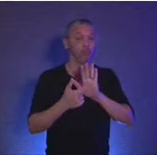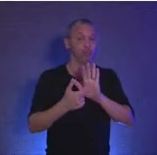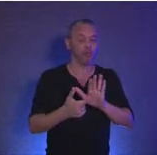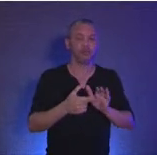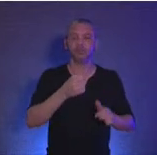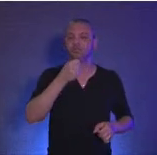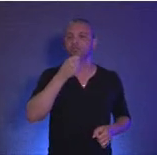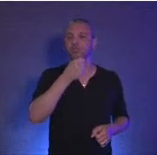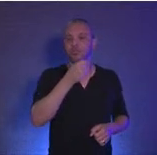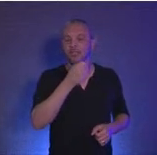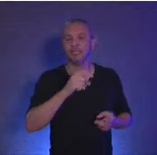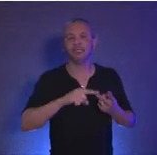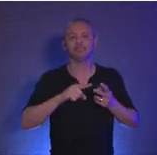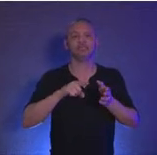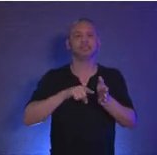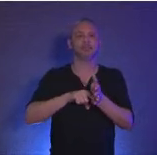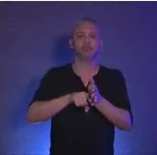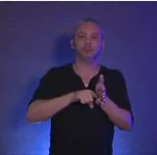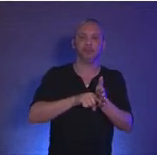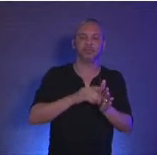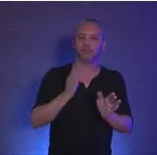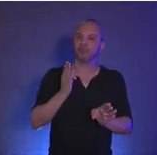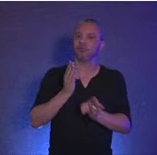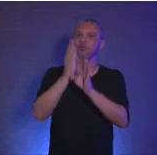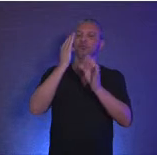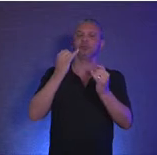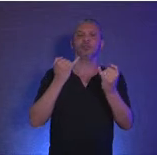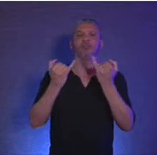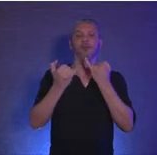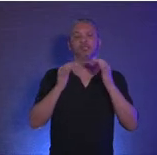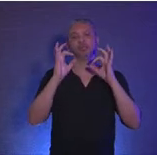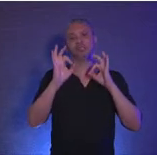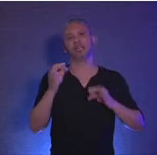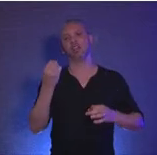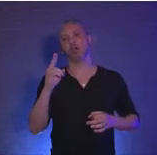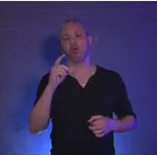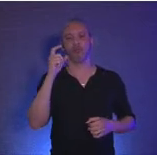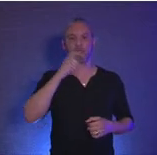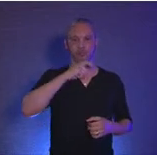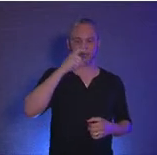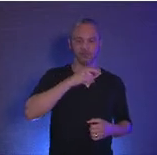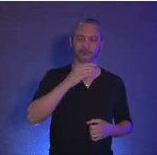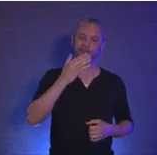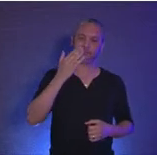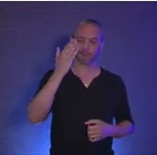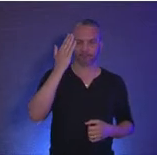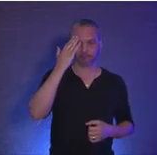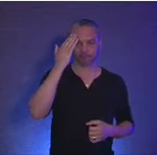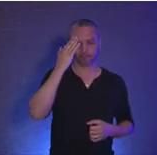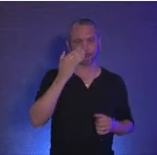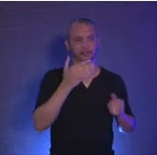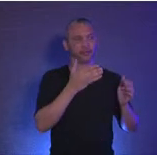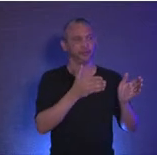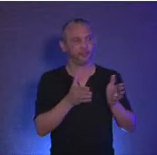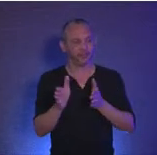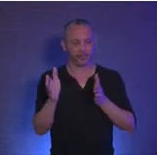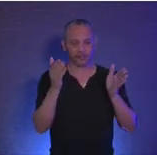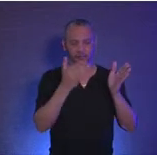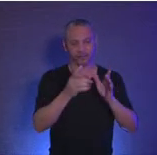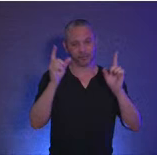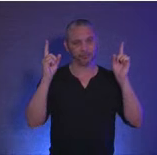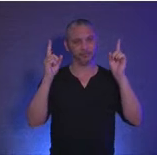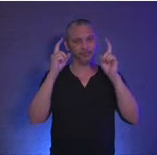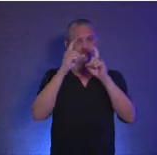para os jornalistas, pesquisadores, etc., checarem a informação. Então, a gente sabe que vídeo é um conteúdo muito difícil de ser checado.